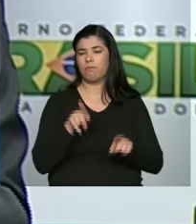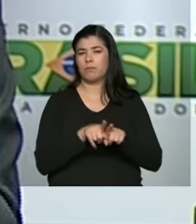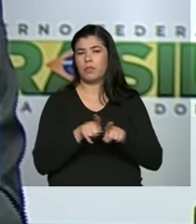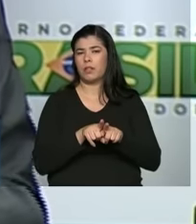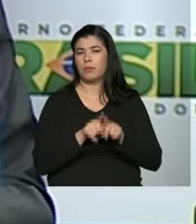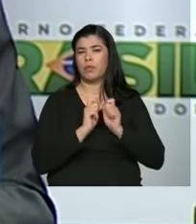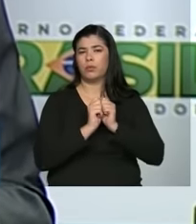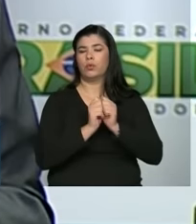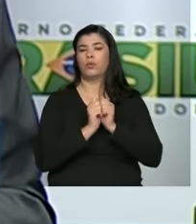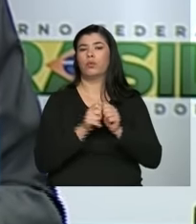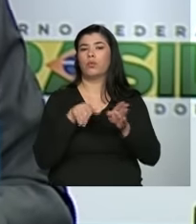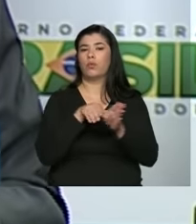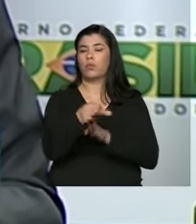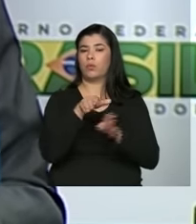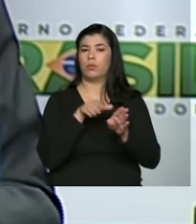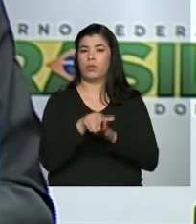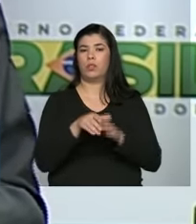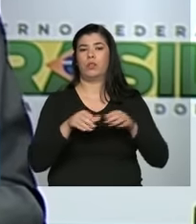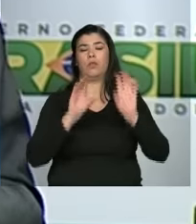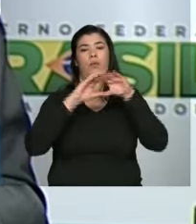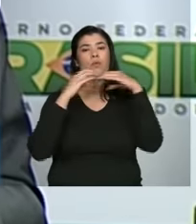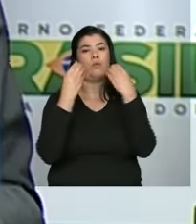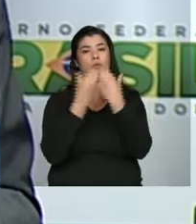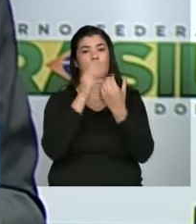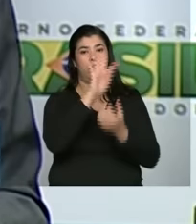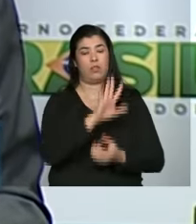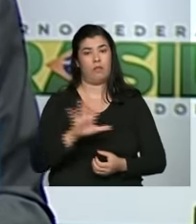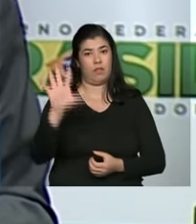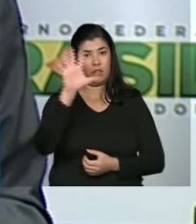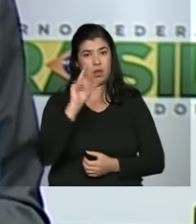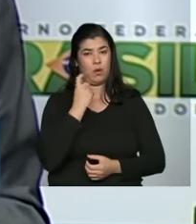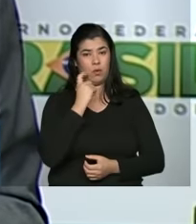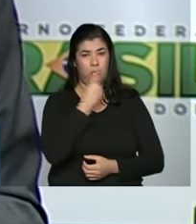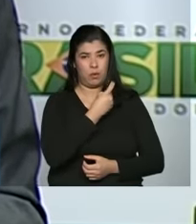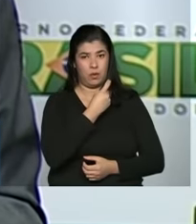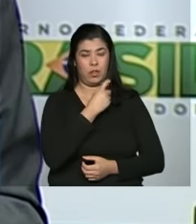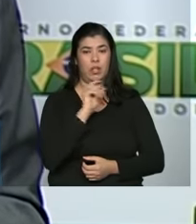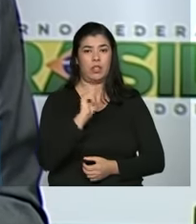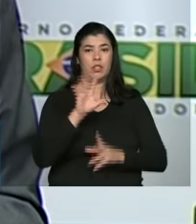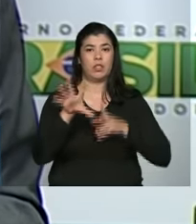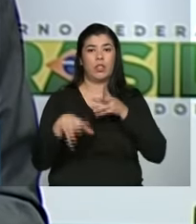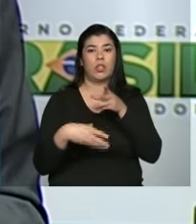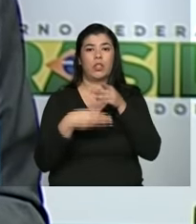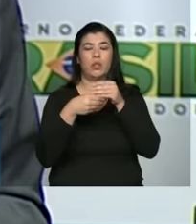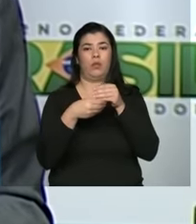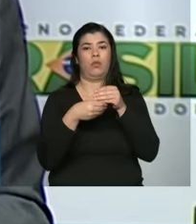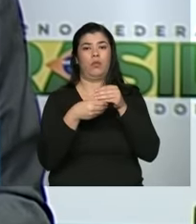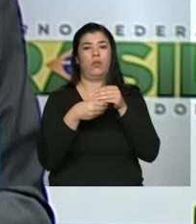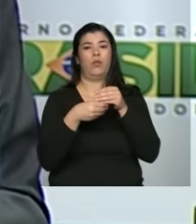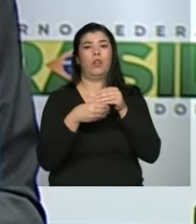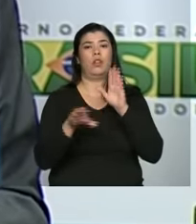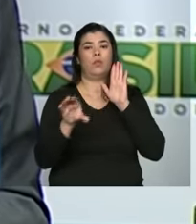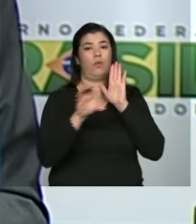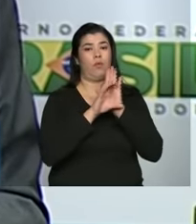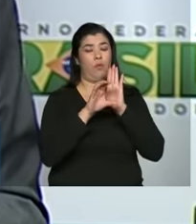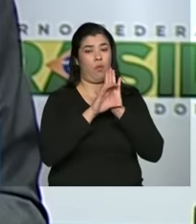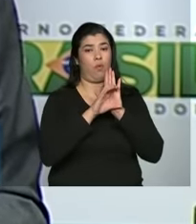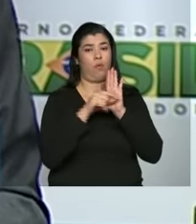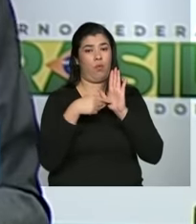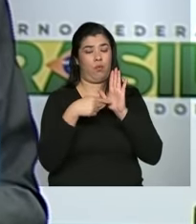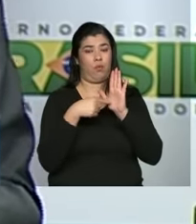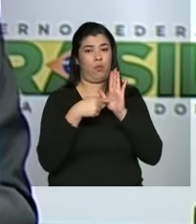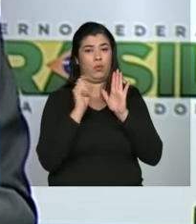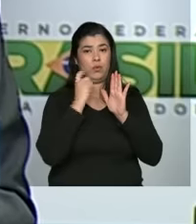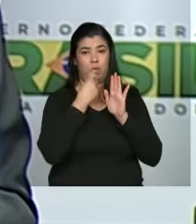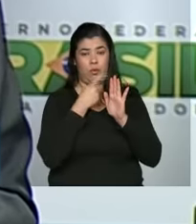também estamos recomendando ao Conselho Federal de Odontologia que inclua no código de ética da odontologia